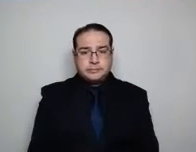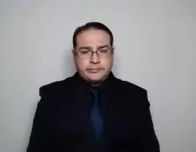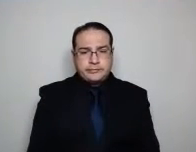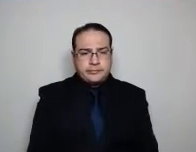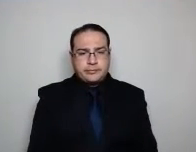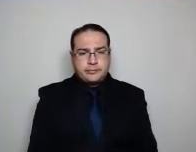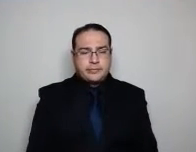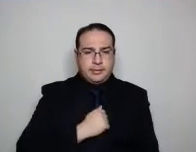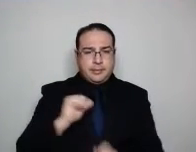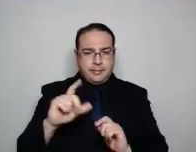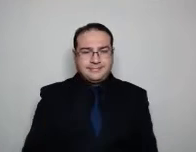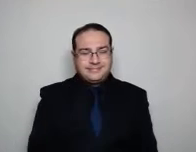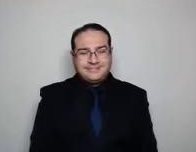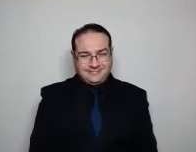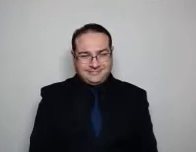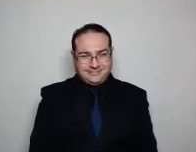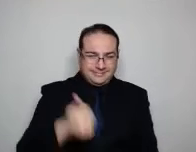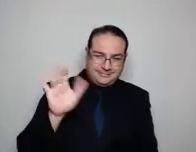Presidente. Agravo de instrumento